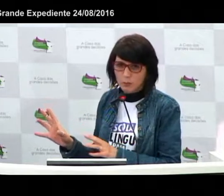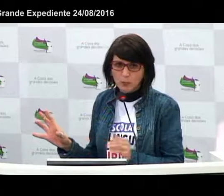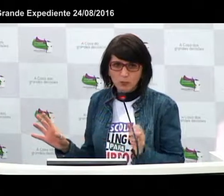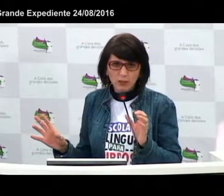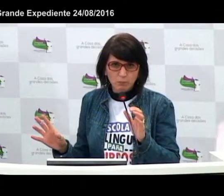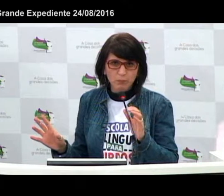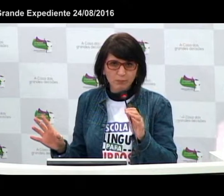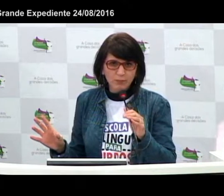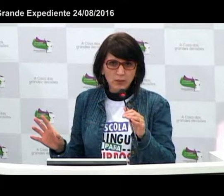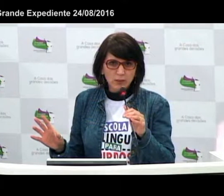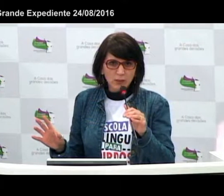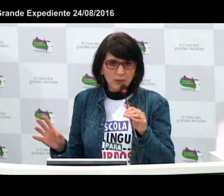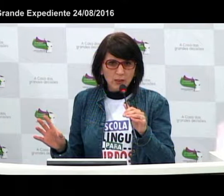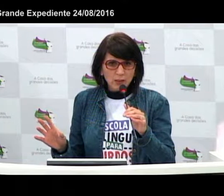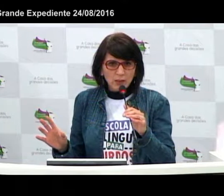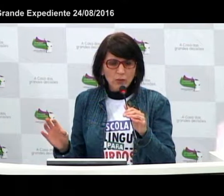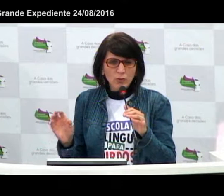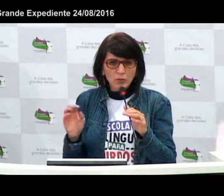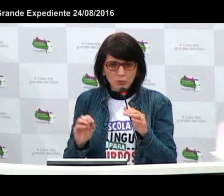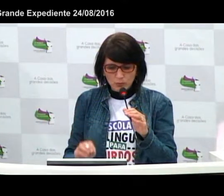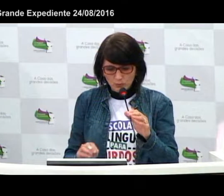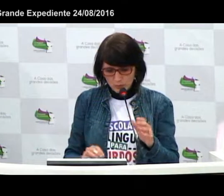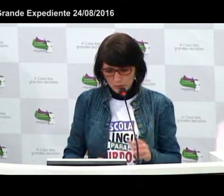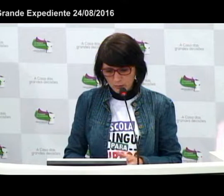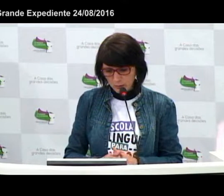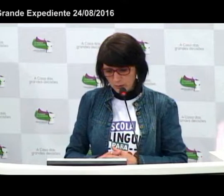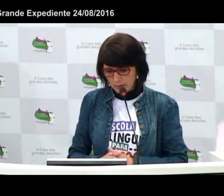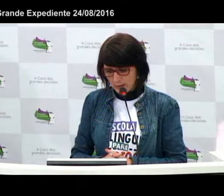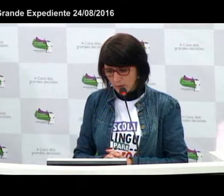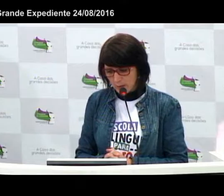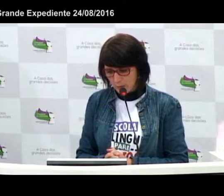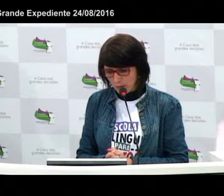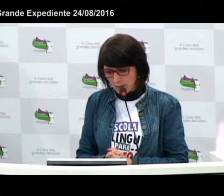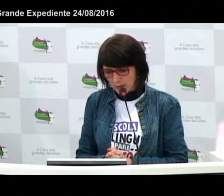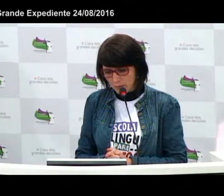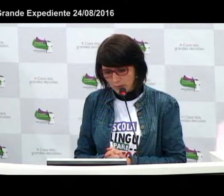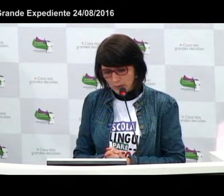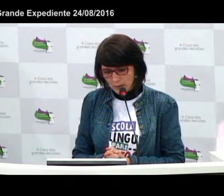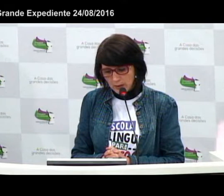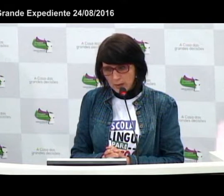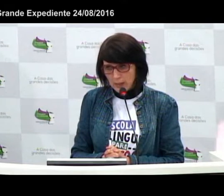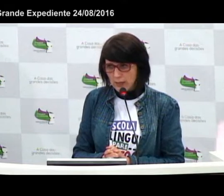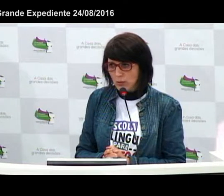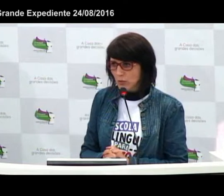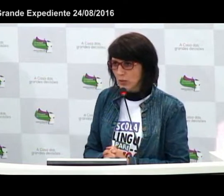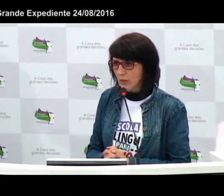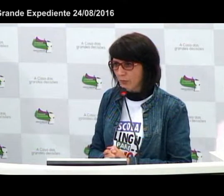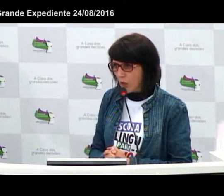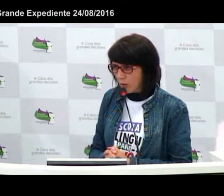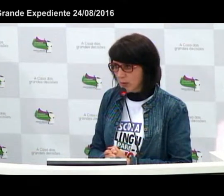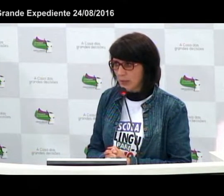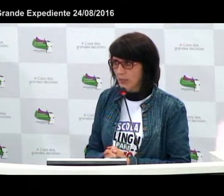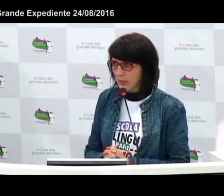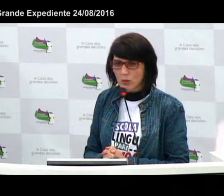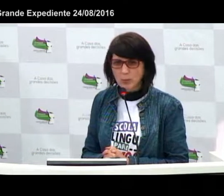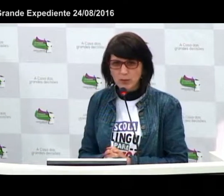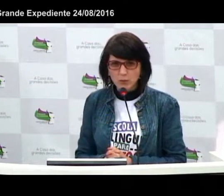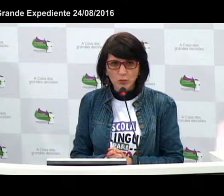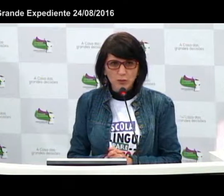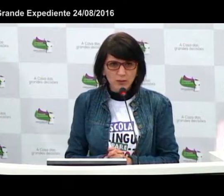esquecido por um tempo. E quando assumimos, então, a gente de volta